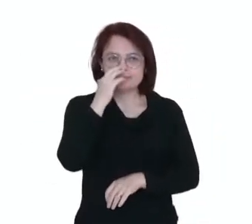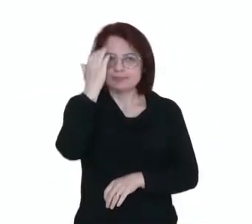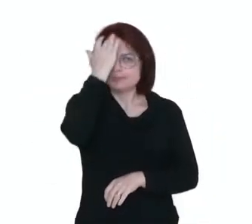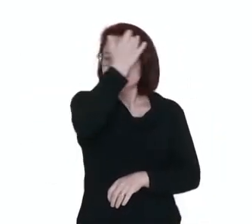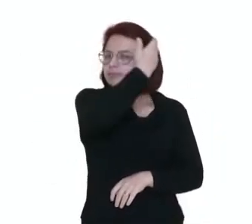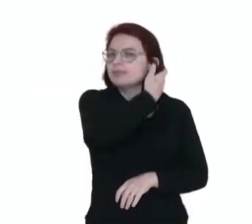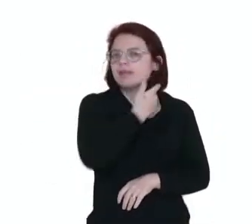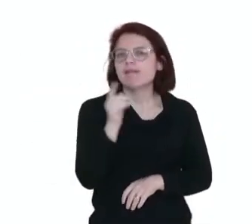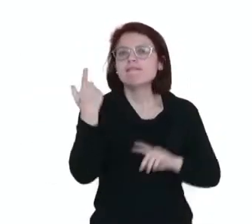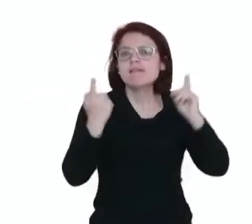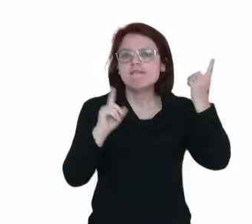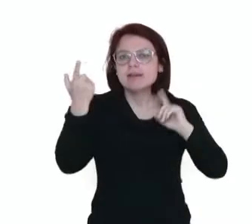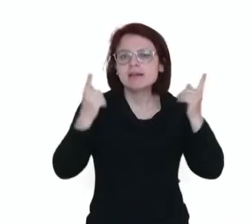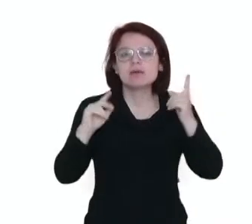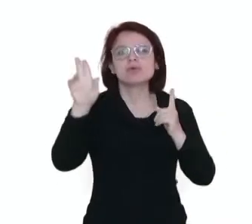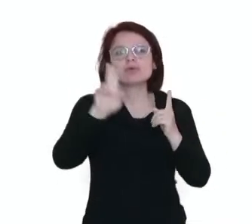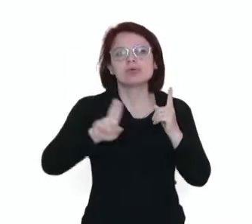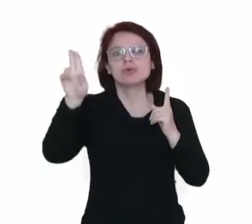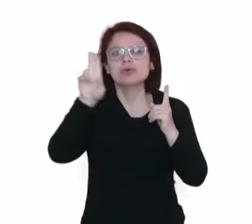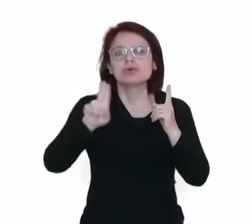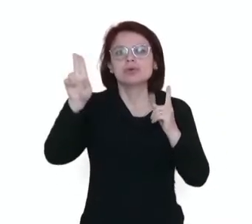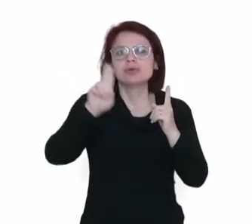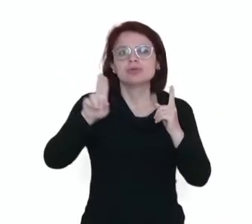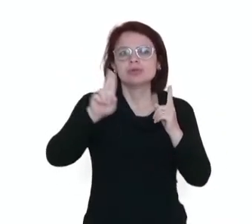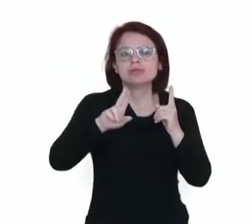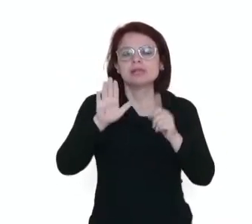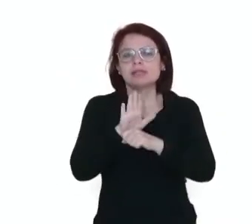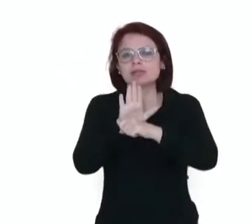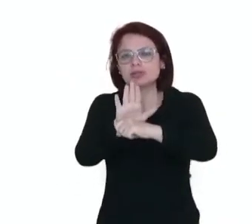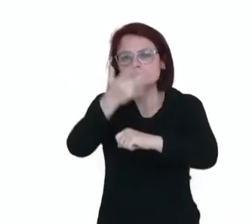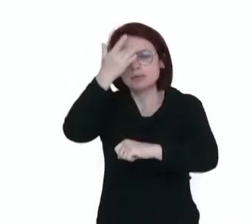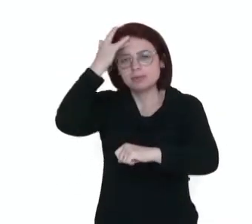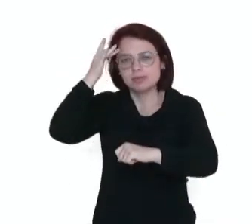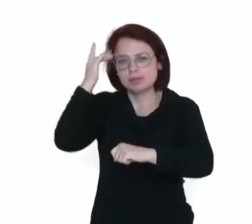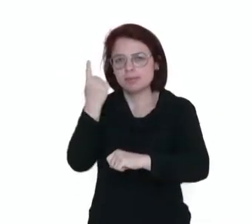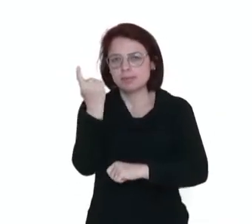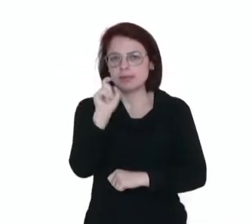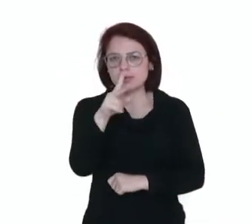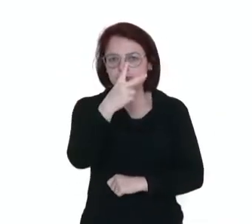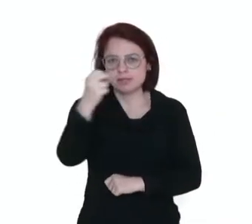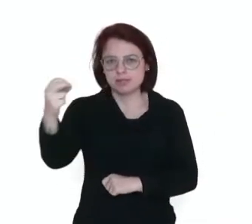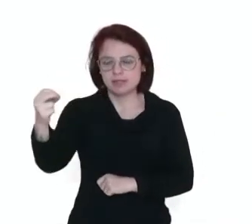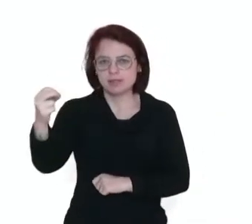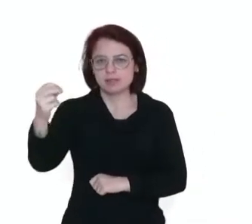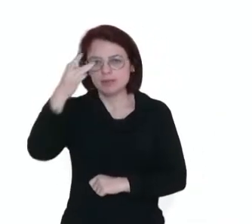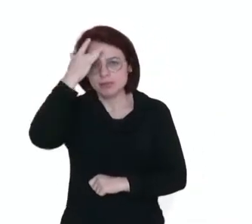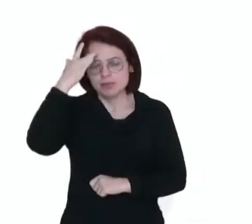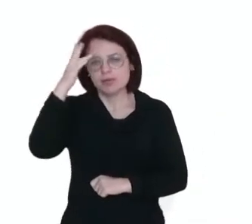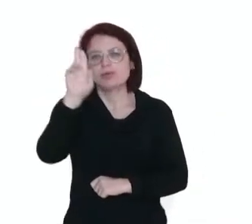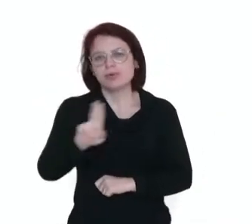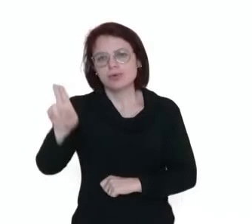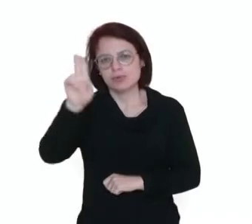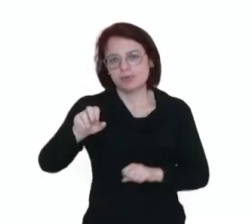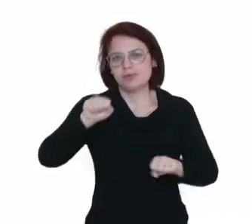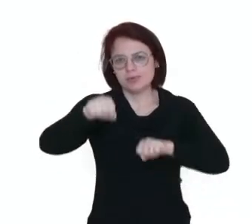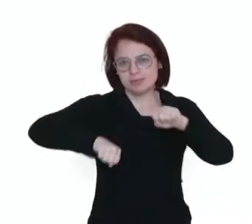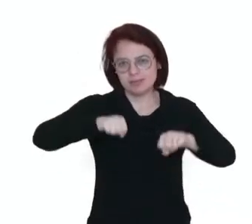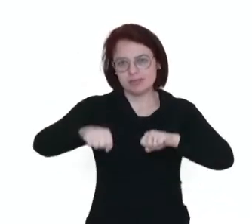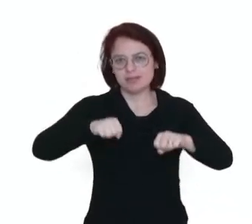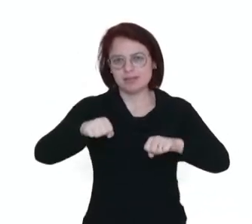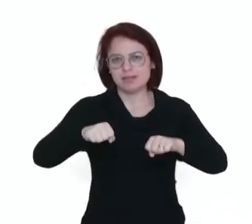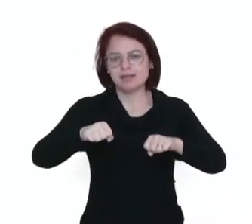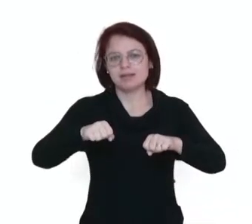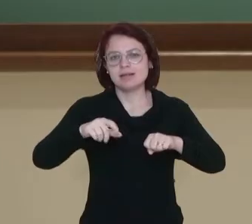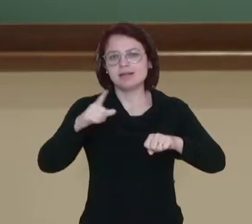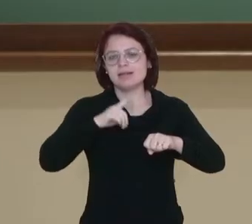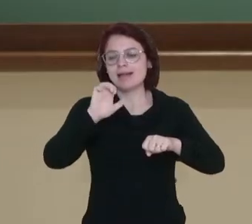fevereiro, a capital Oslo oferece uma ajuda de custo de 1.200 euros para que seus moradores comprem uma bike